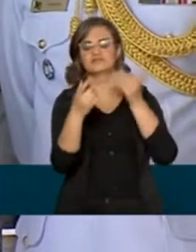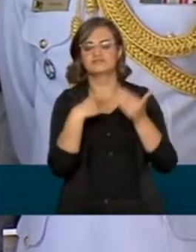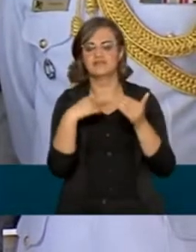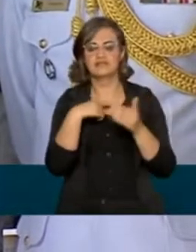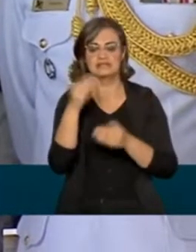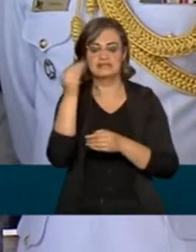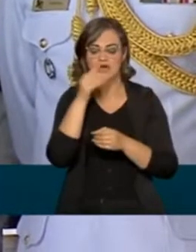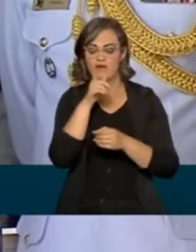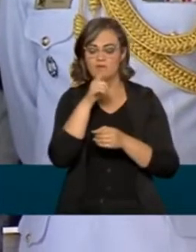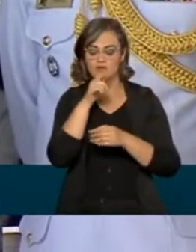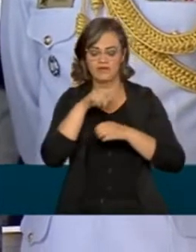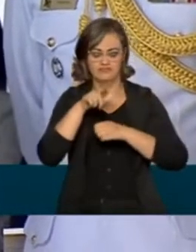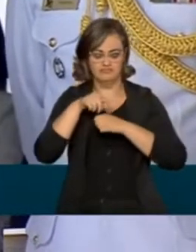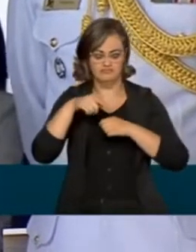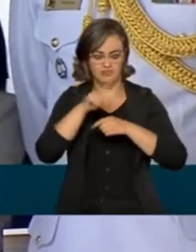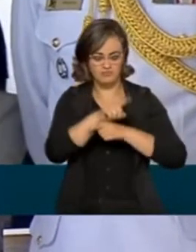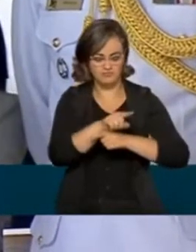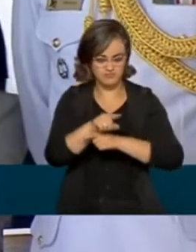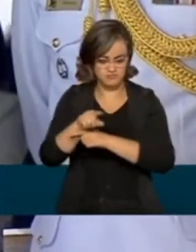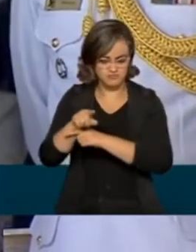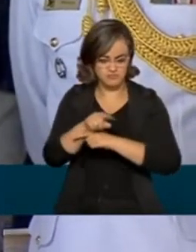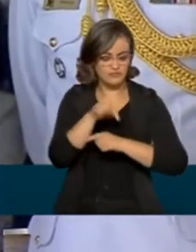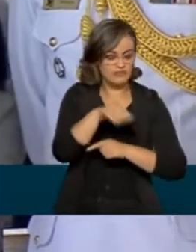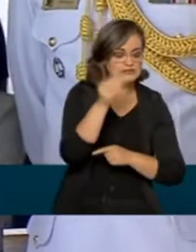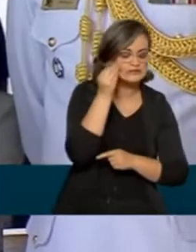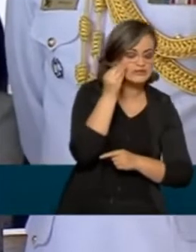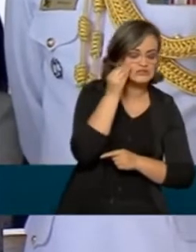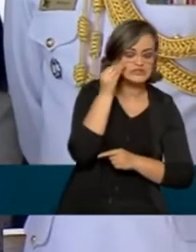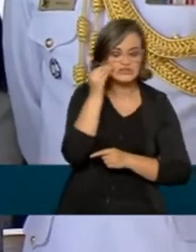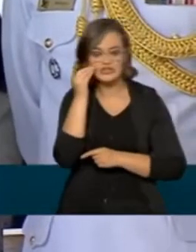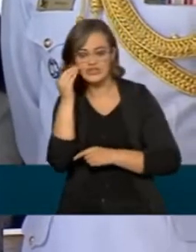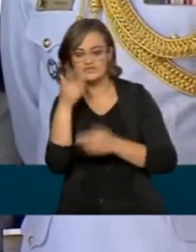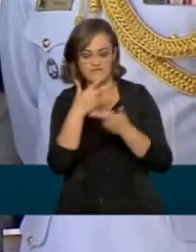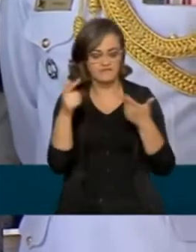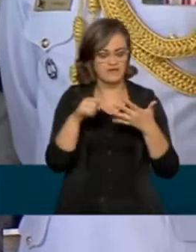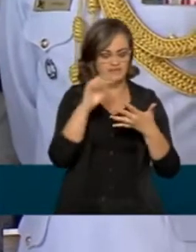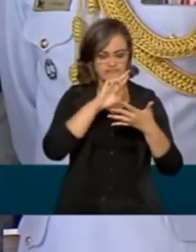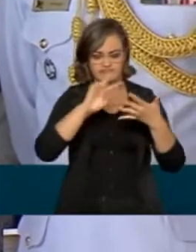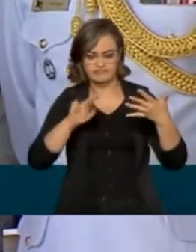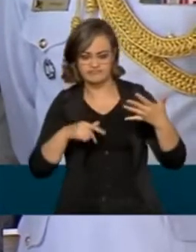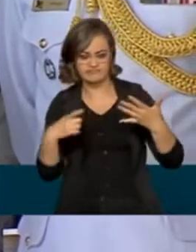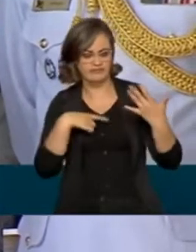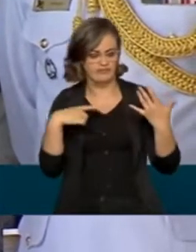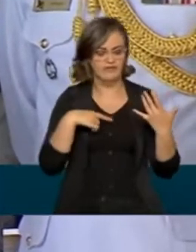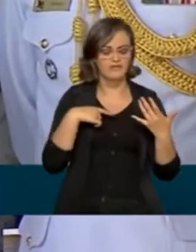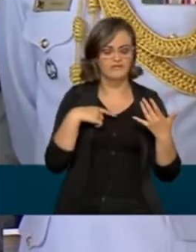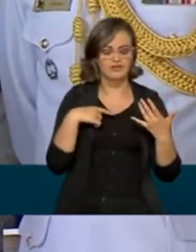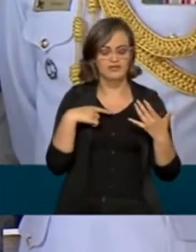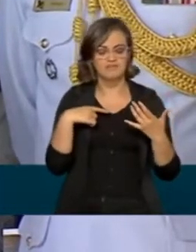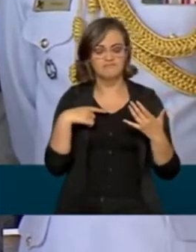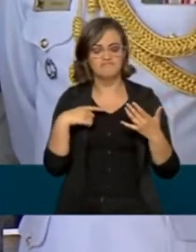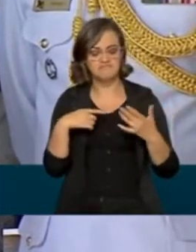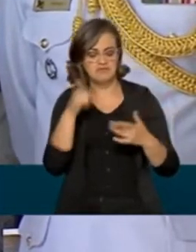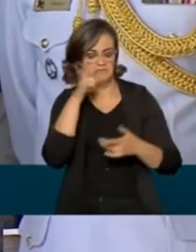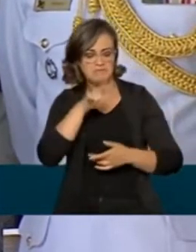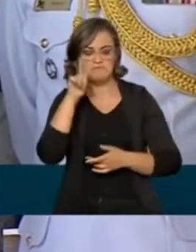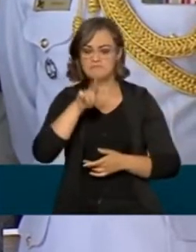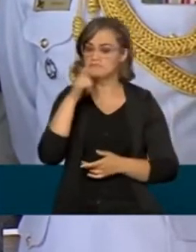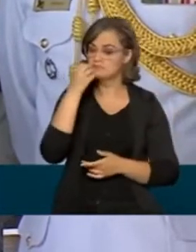mar do submarino Riachuelo, o lançamento do submarino Maitá e a integração das seções do submarino Toneleiro.